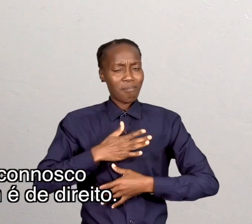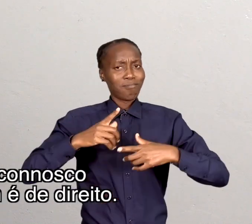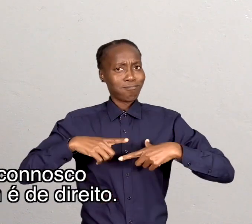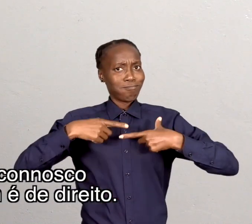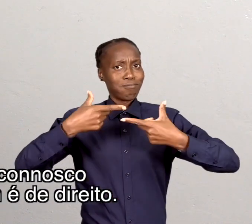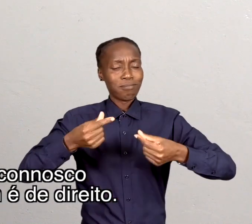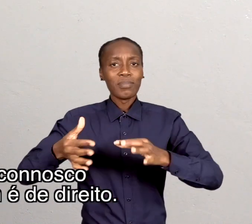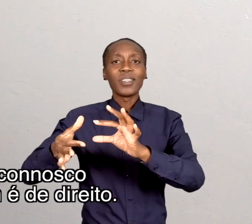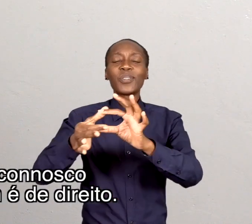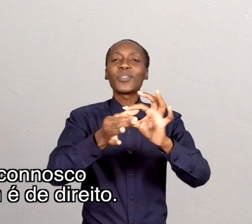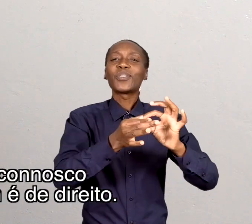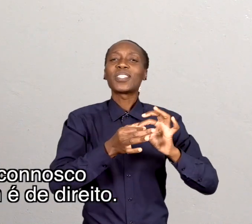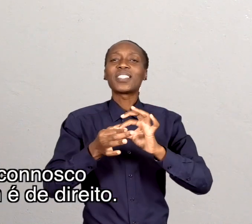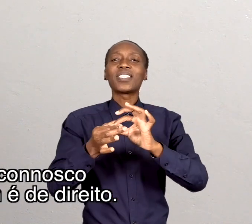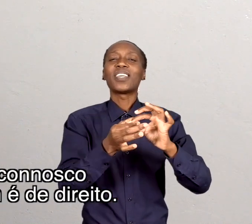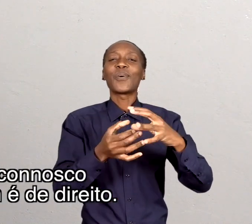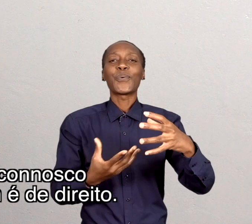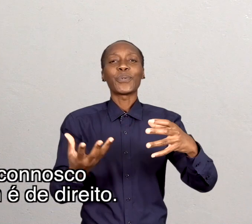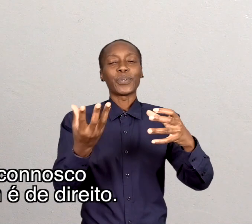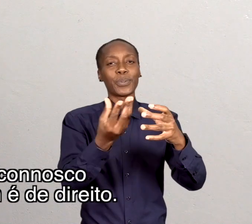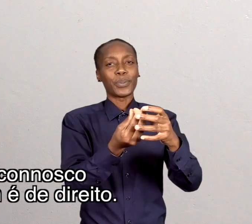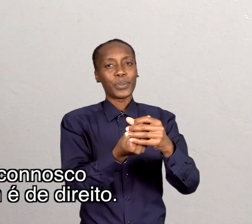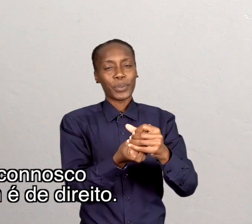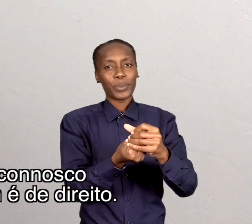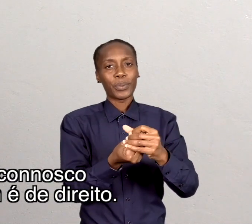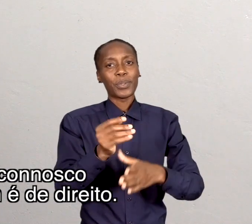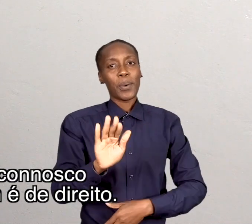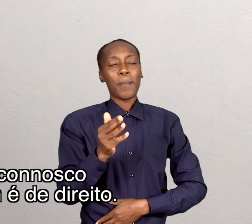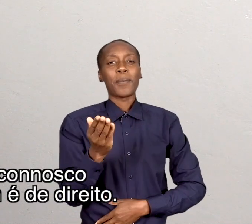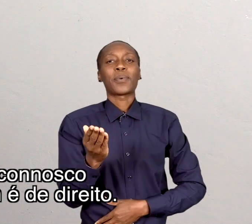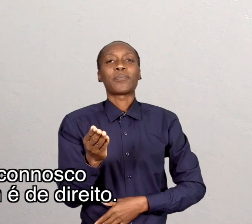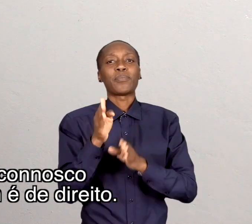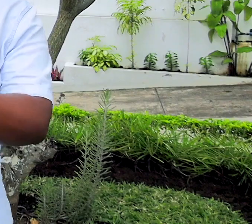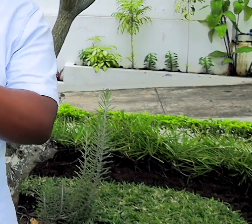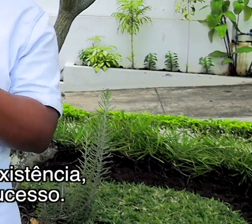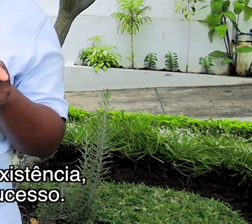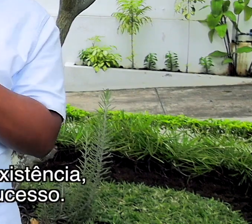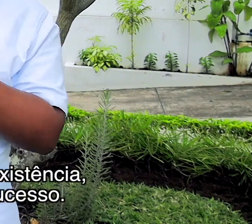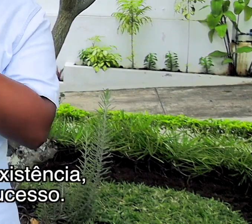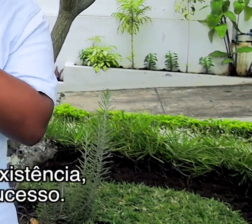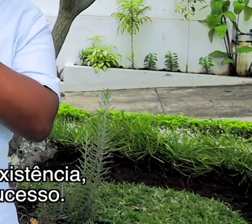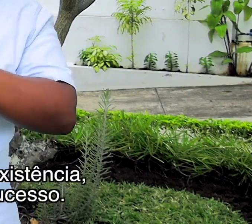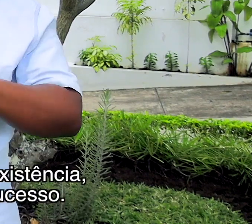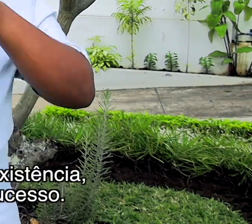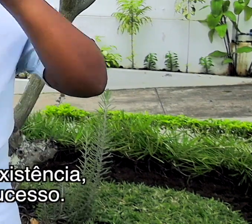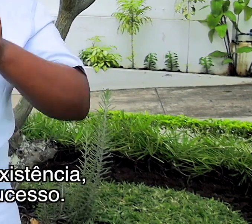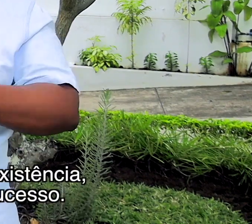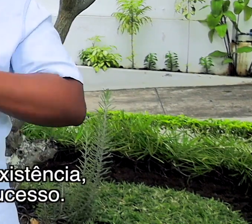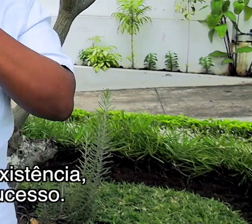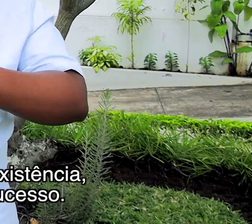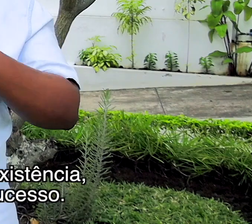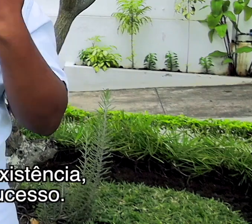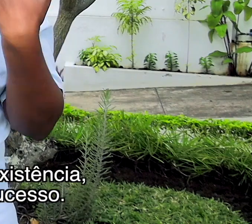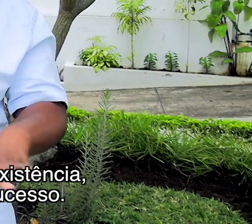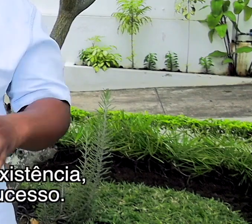interesse em poder coordenar conosco como forma de chegar para quem é de direito. Mesmo com pouco tempo de